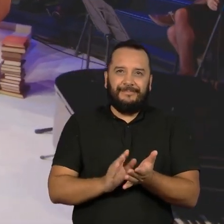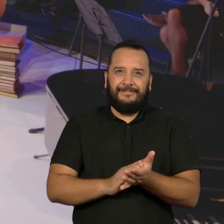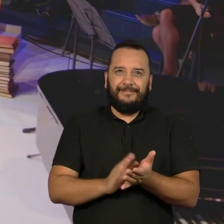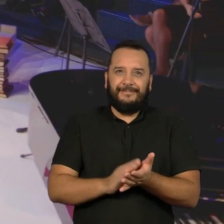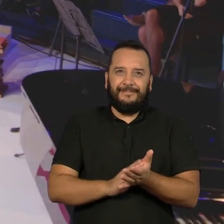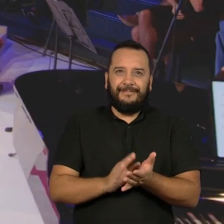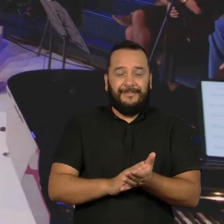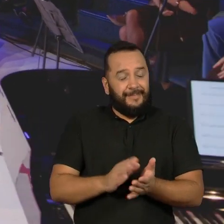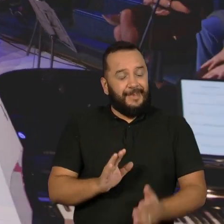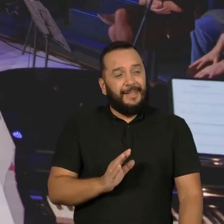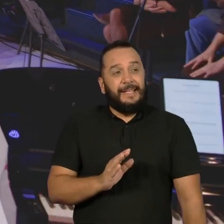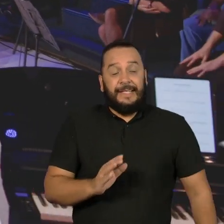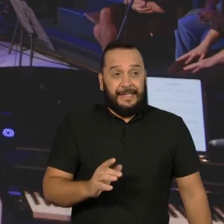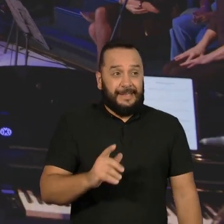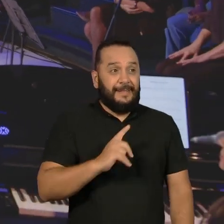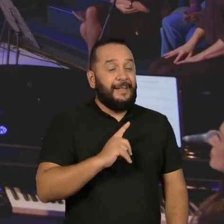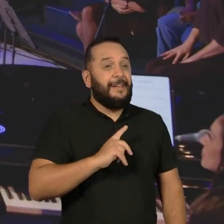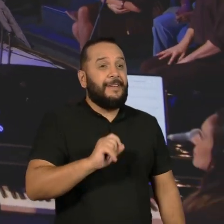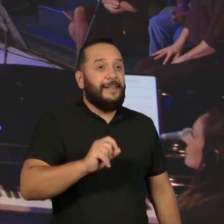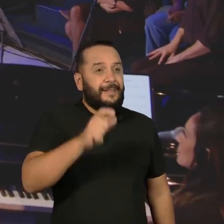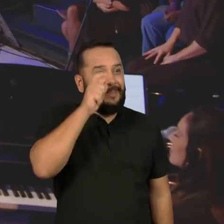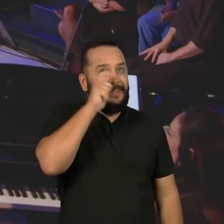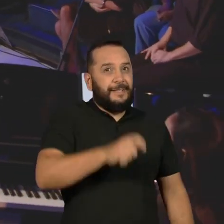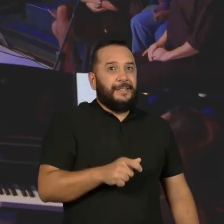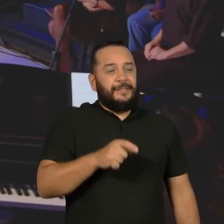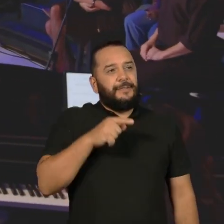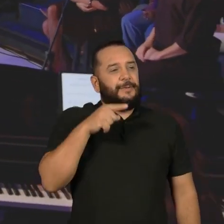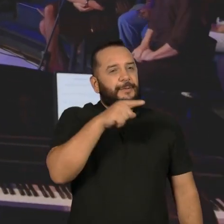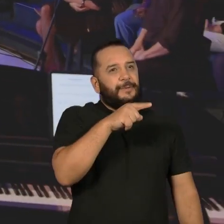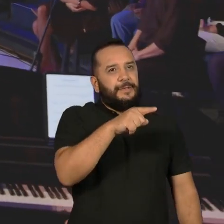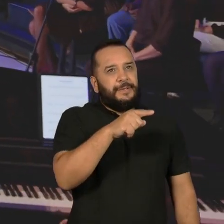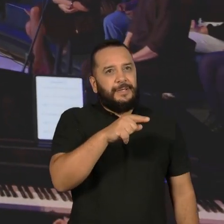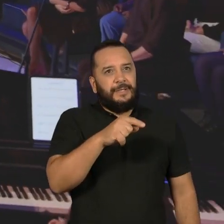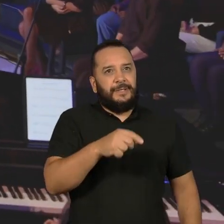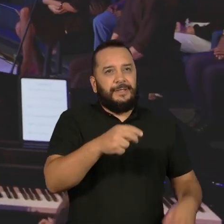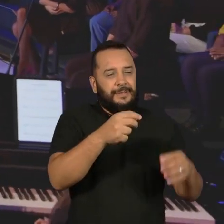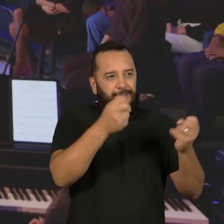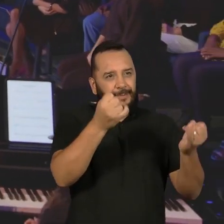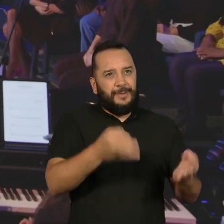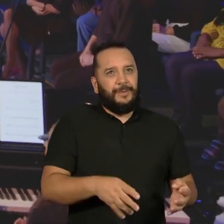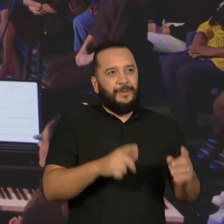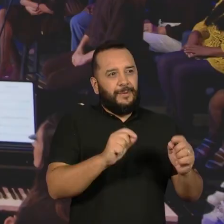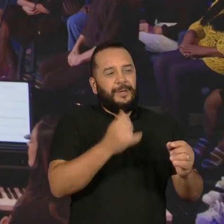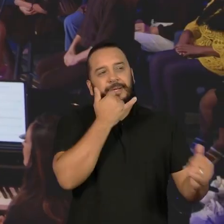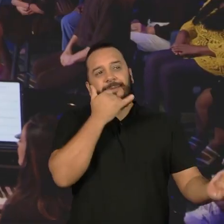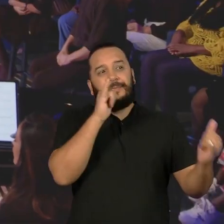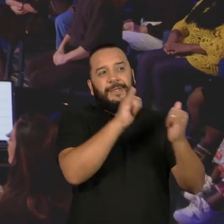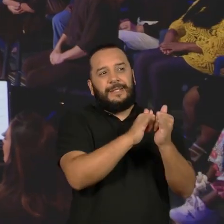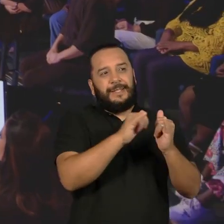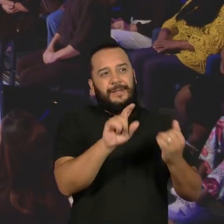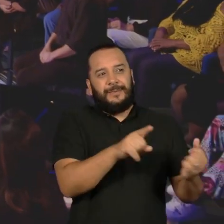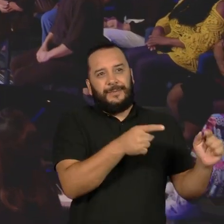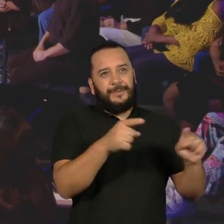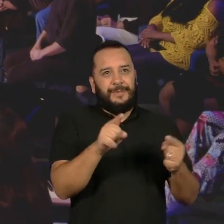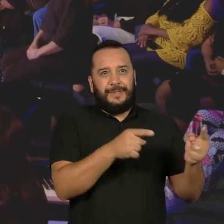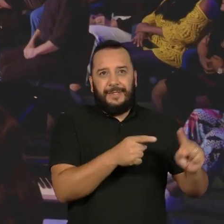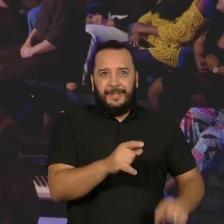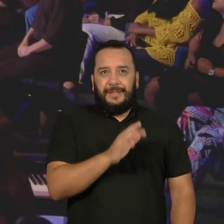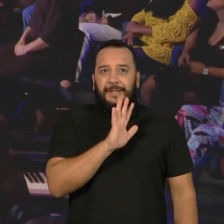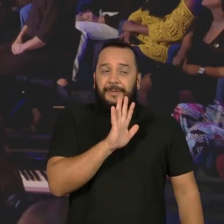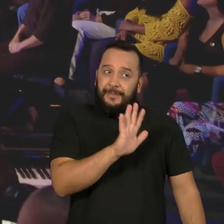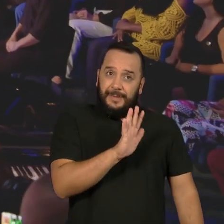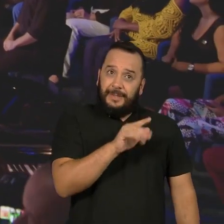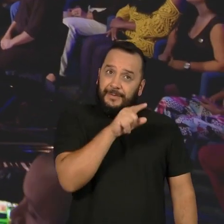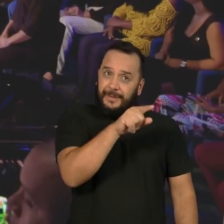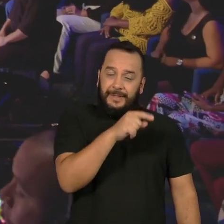E agora tem uma coisa interessante, né, que a gente falou você acabou de falar sobre perdão aí cantando, né? Sim. Mas isso que